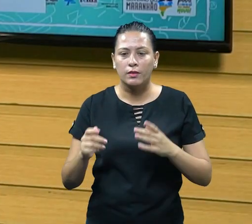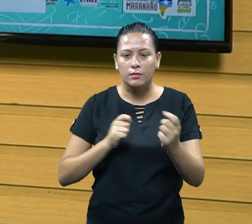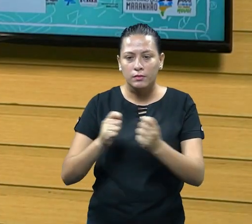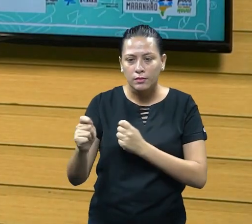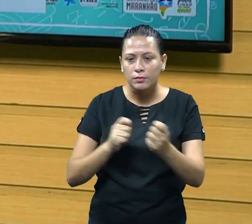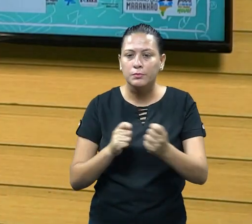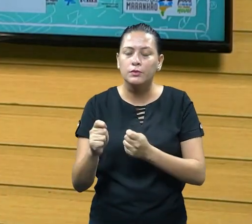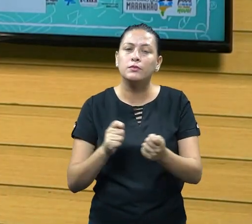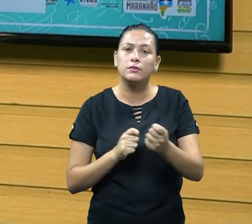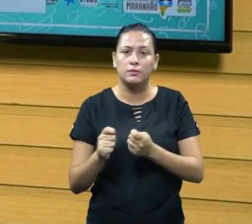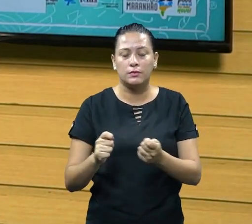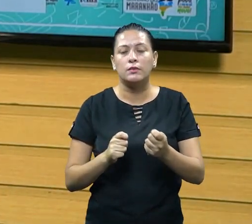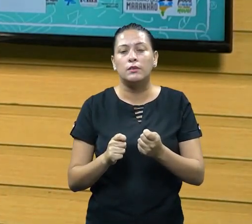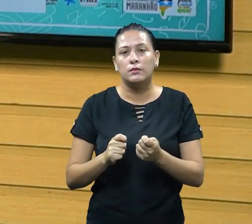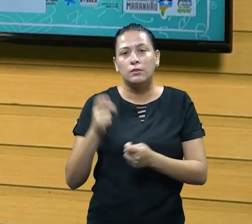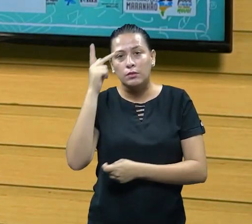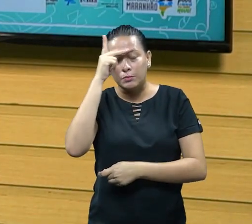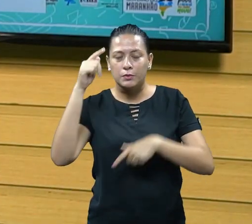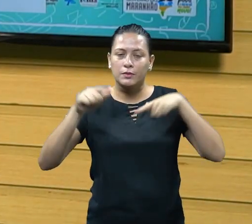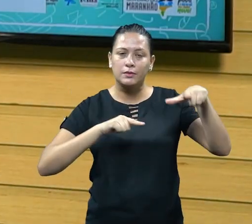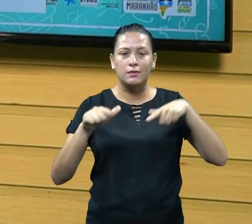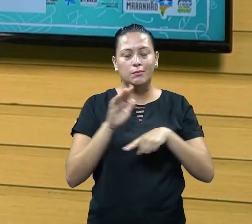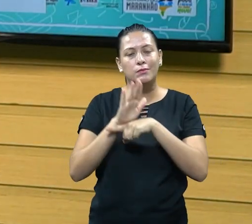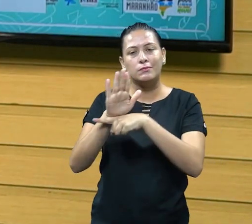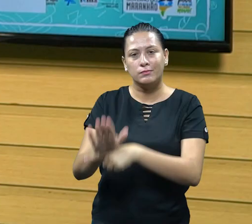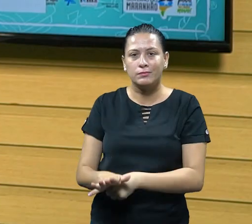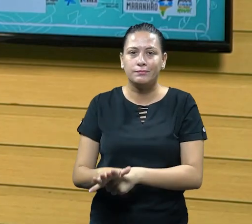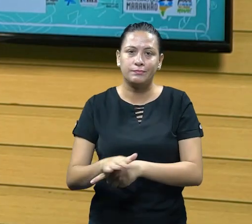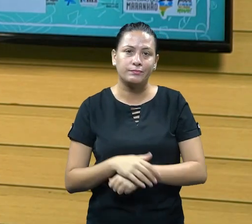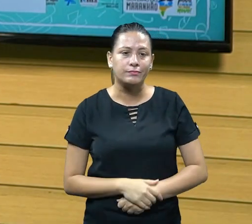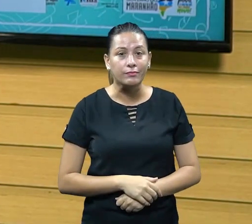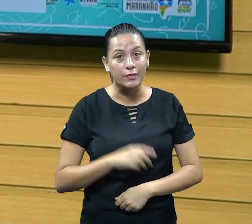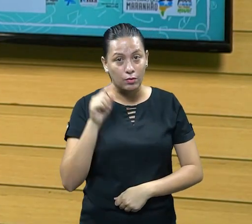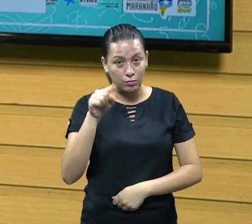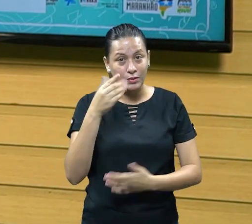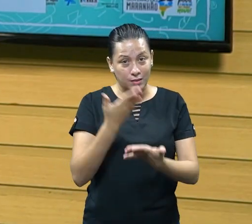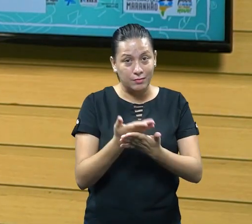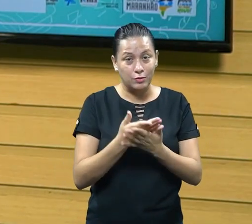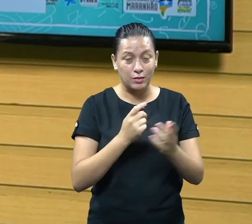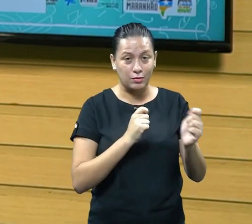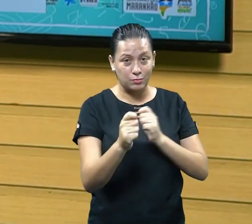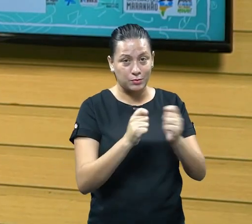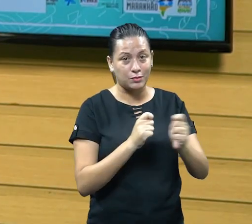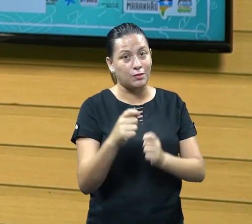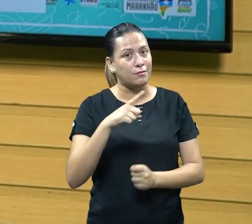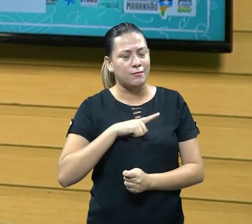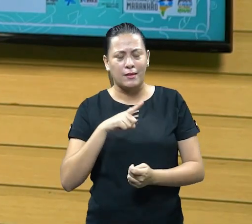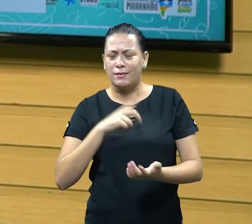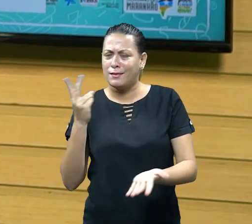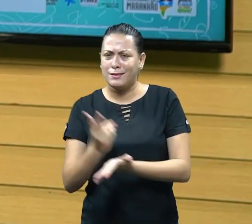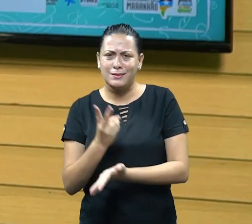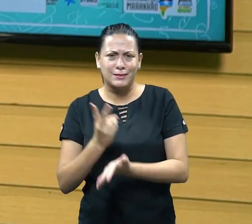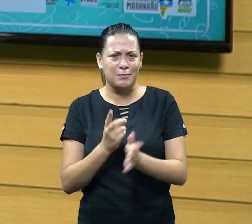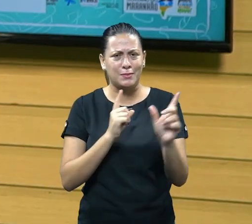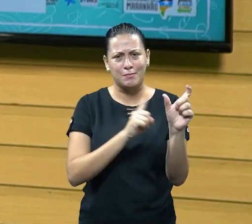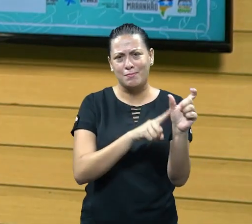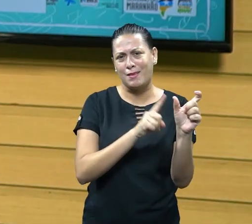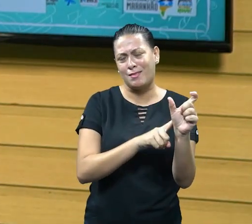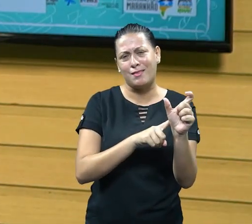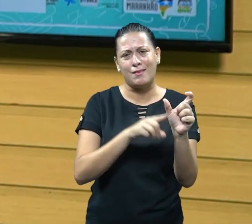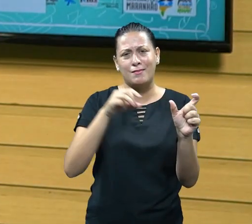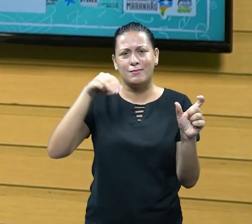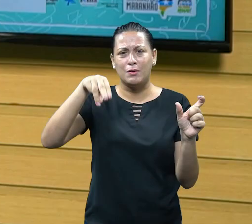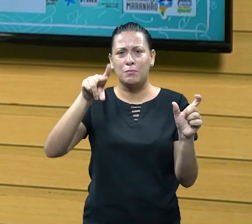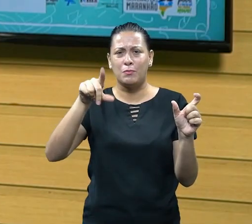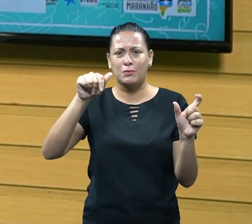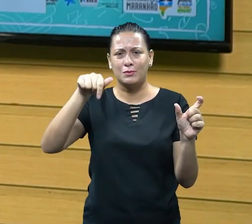Quem for querer fazer administração pode ter certeza, essa palavra mudança vai estar constantemente no teu dicionário. Até porque mais do que nunca, por causa da tecnologia, da globalização,